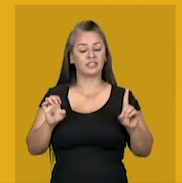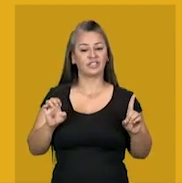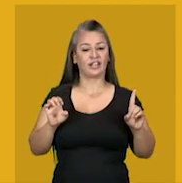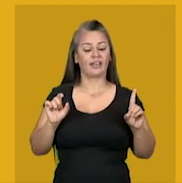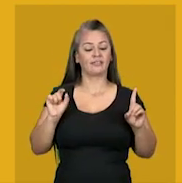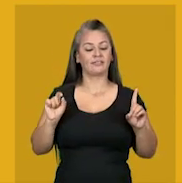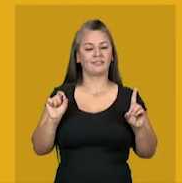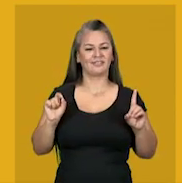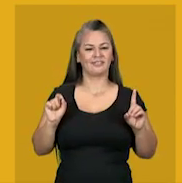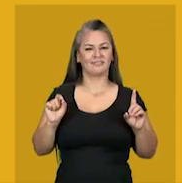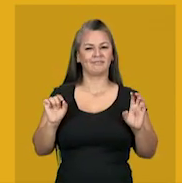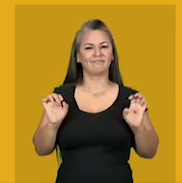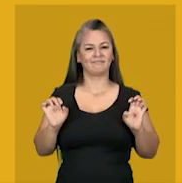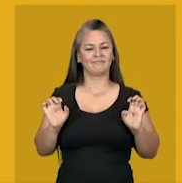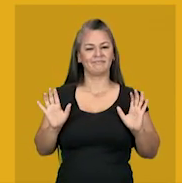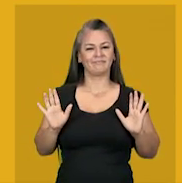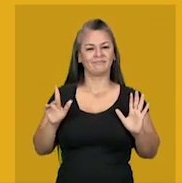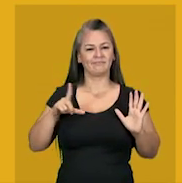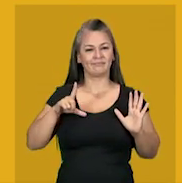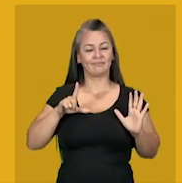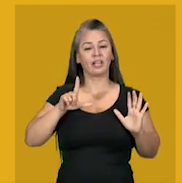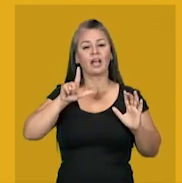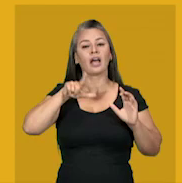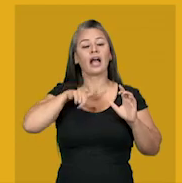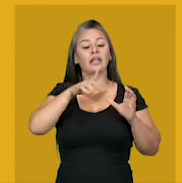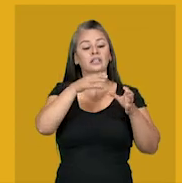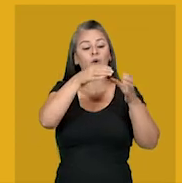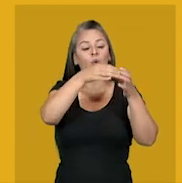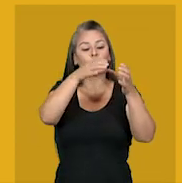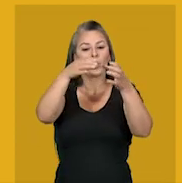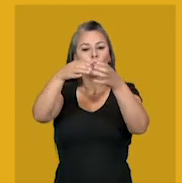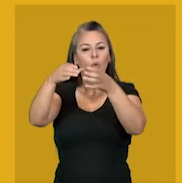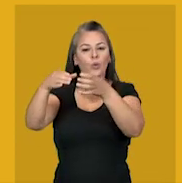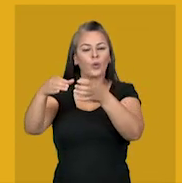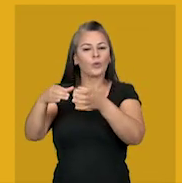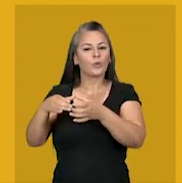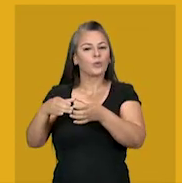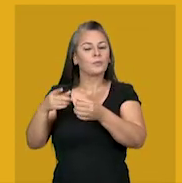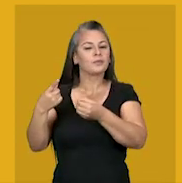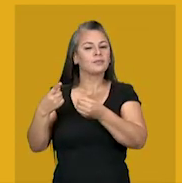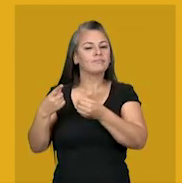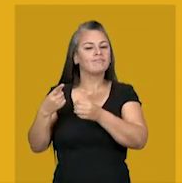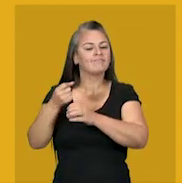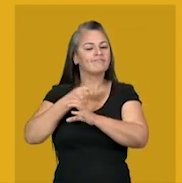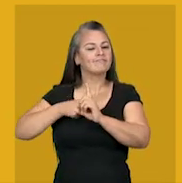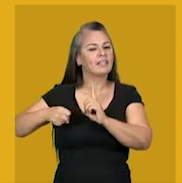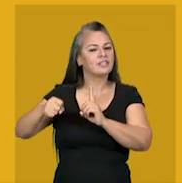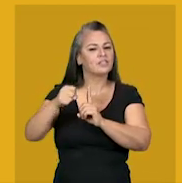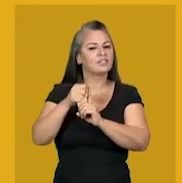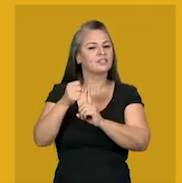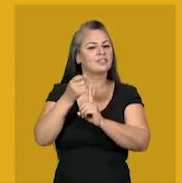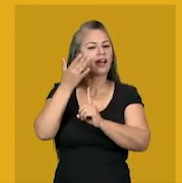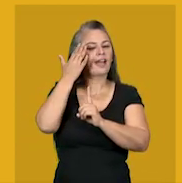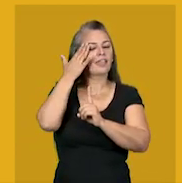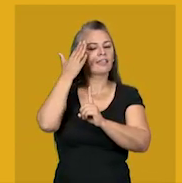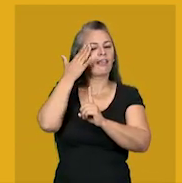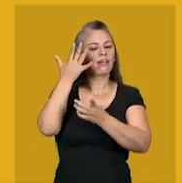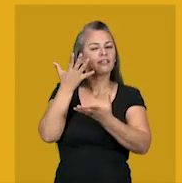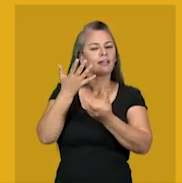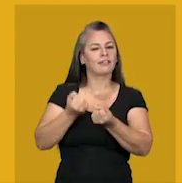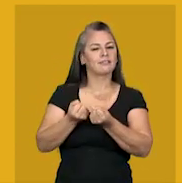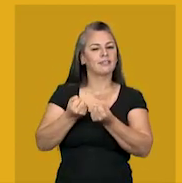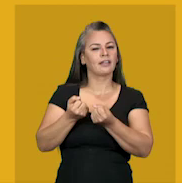da sociedade tem perante a igualdade e a desigualdade, a forma como cada grupo entende o que é igualdade, o